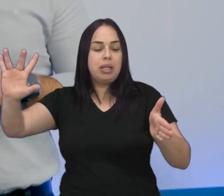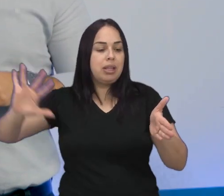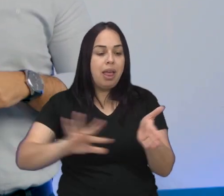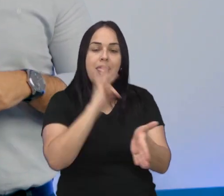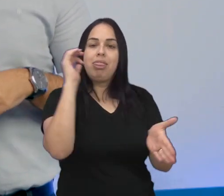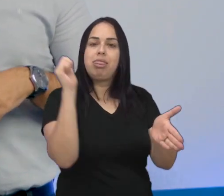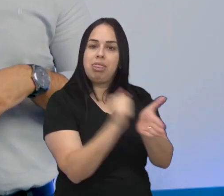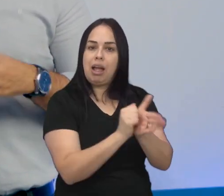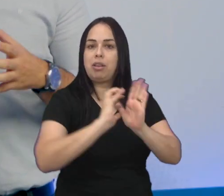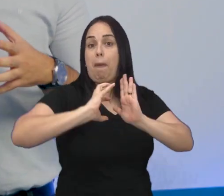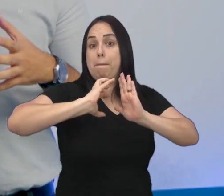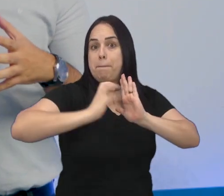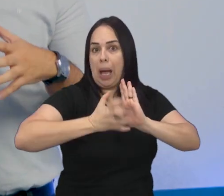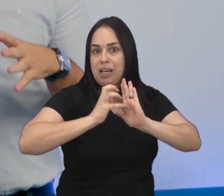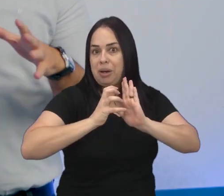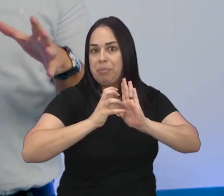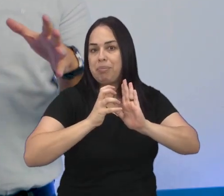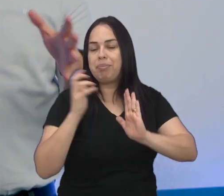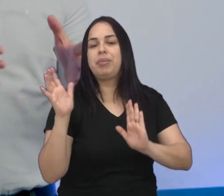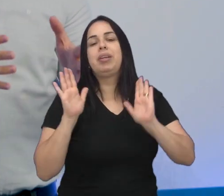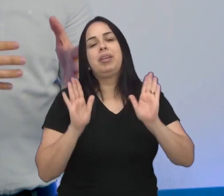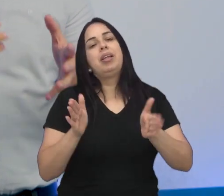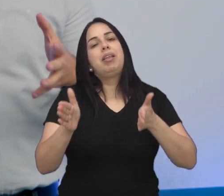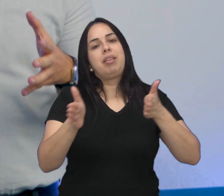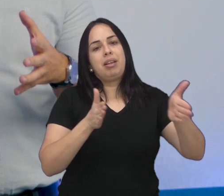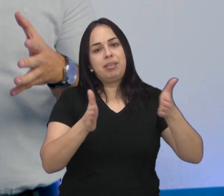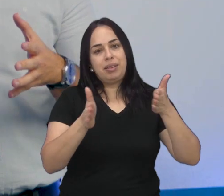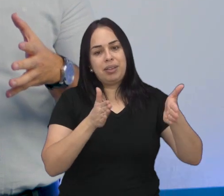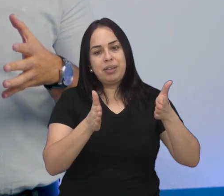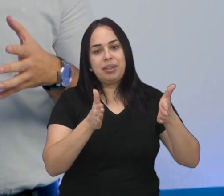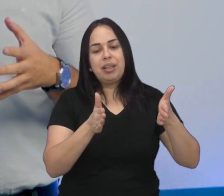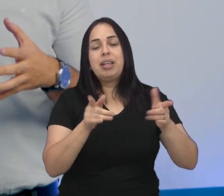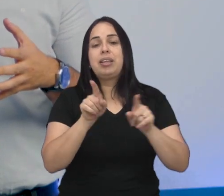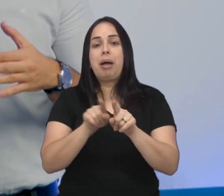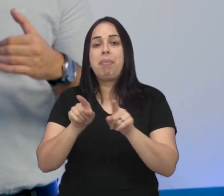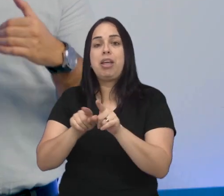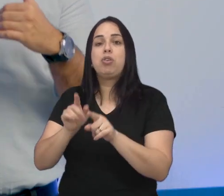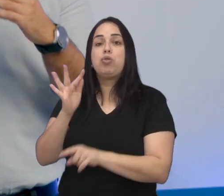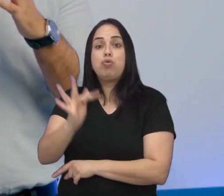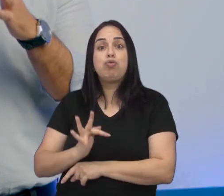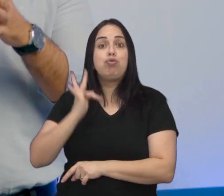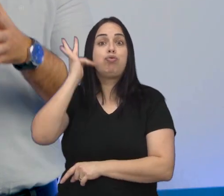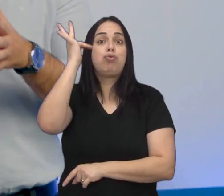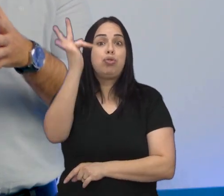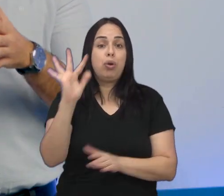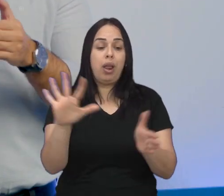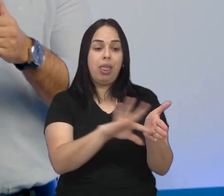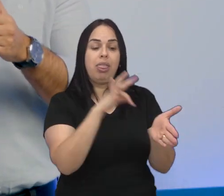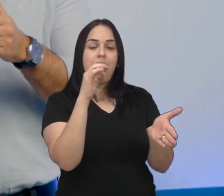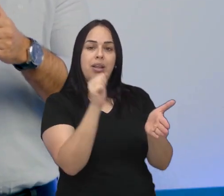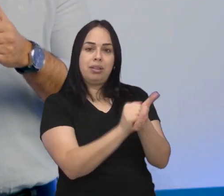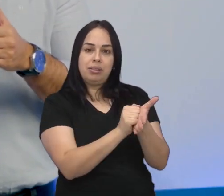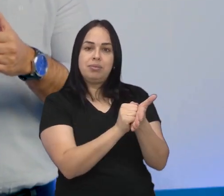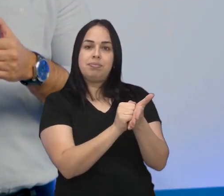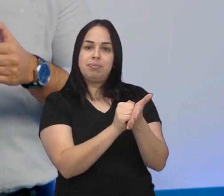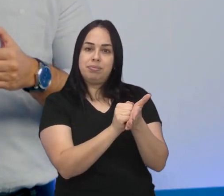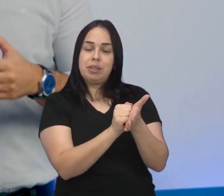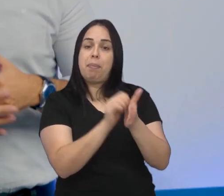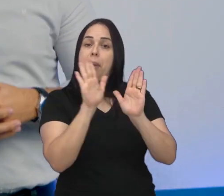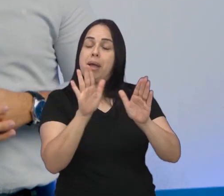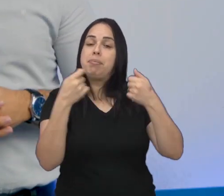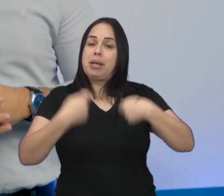limite para os candidatos se filiarem a um partido político para concorrer às eleições, viu? Esse também é o prazo para os futuros